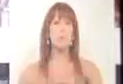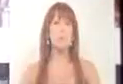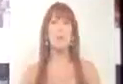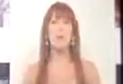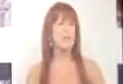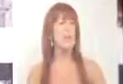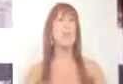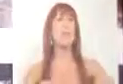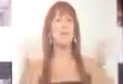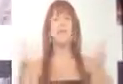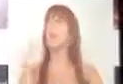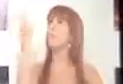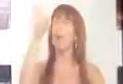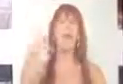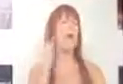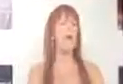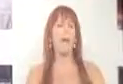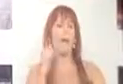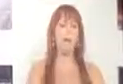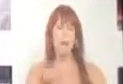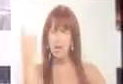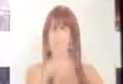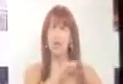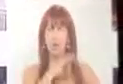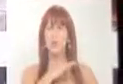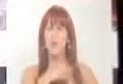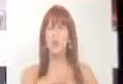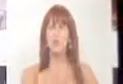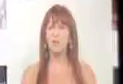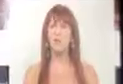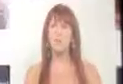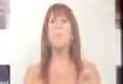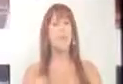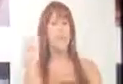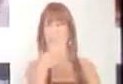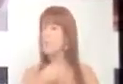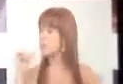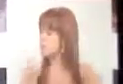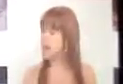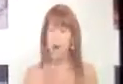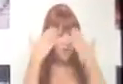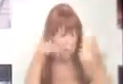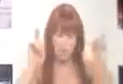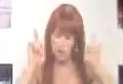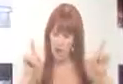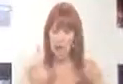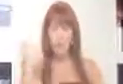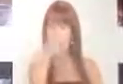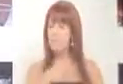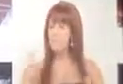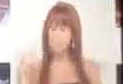esses inamovíveis, esses irredutíveis, é a imagem que os senhores passam. E é uma imagem má para a democracia,